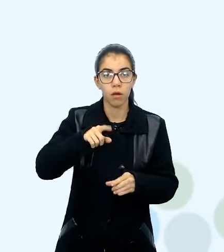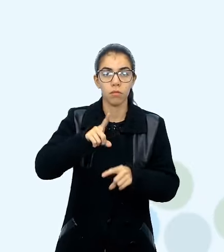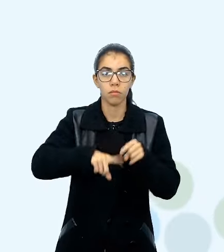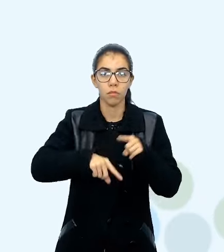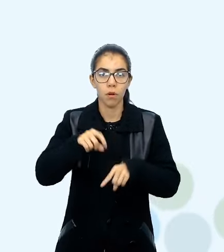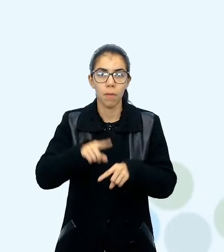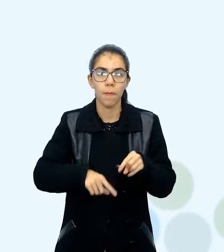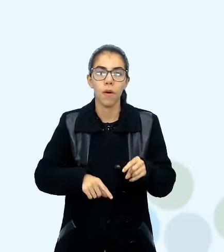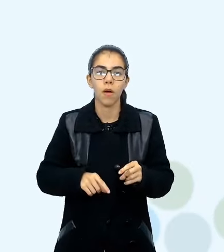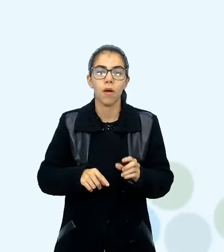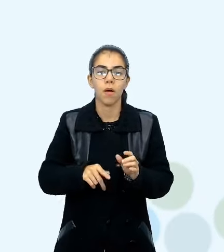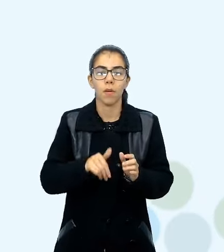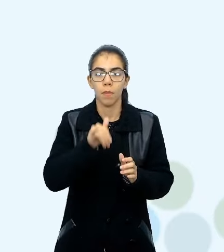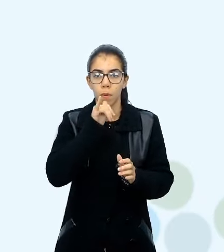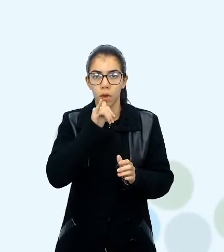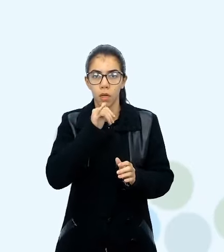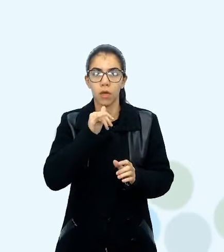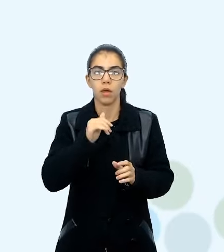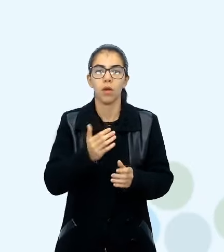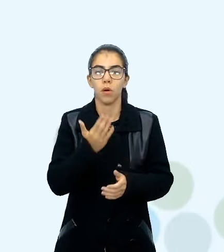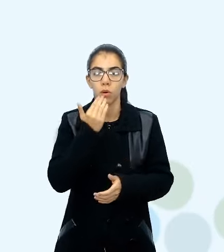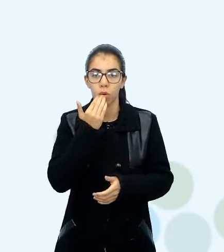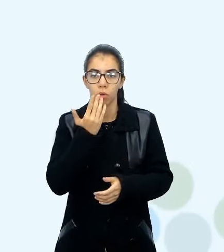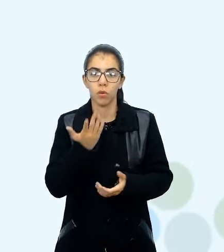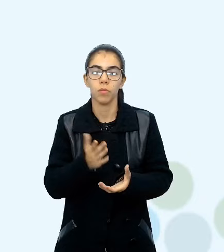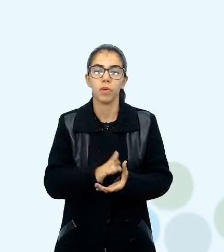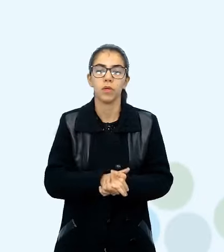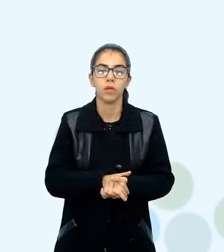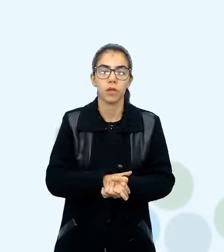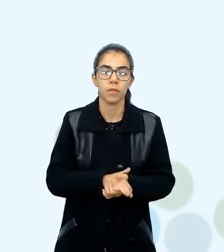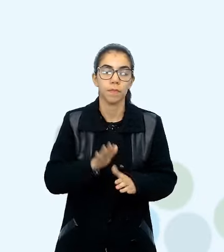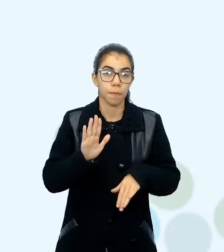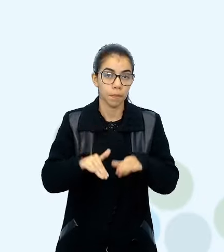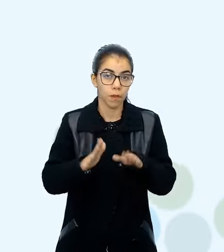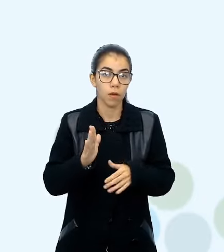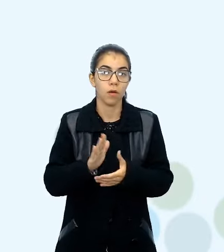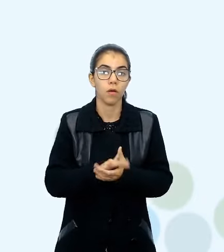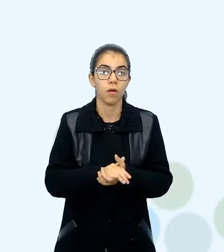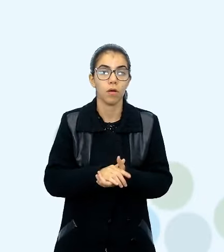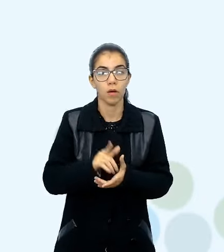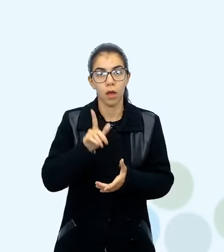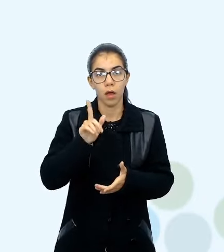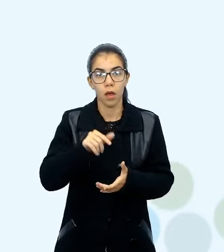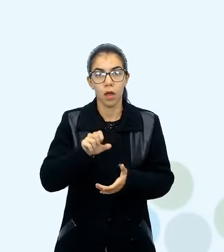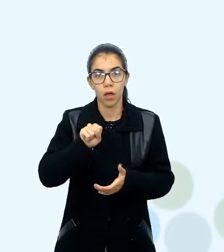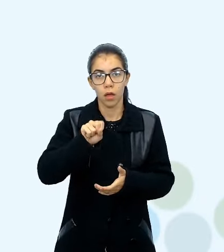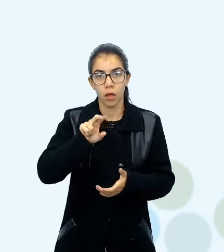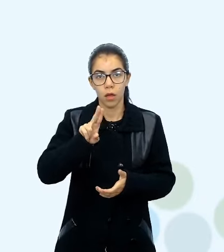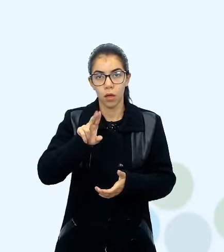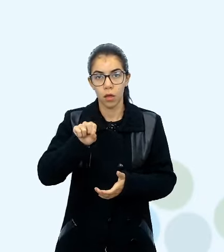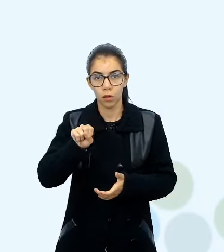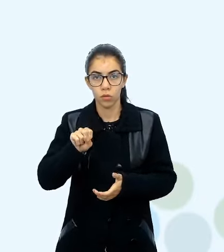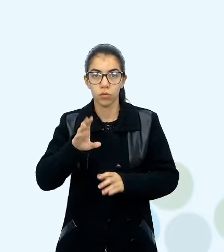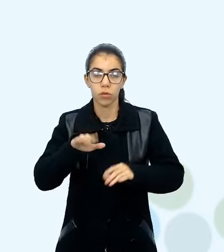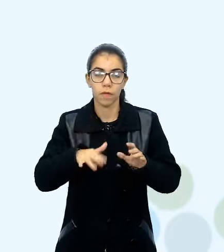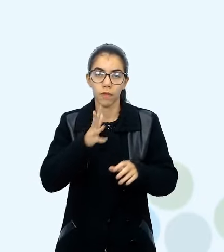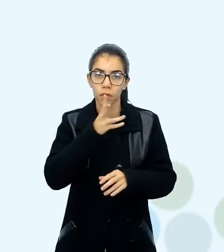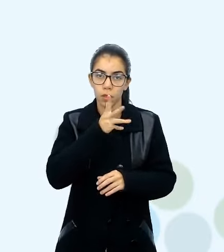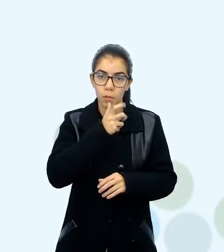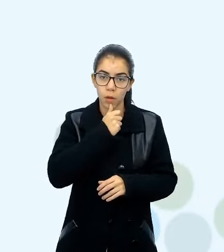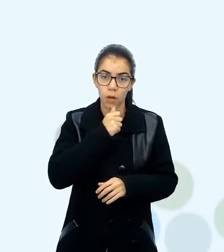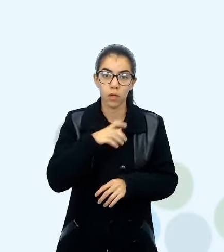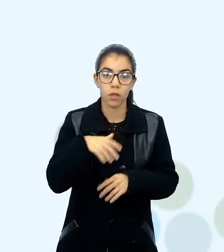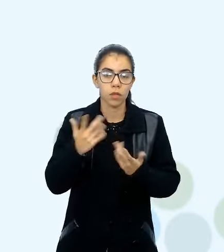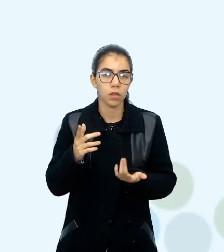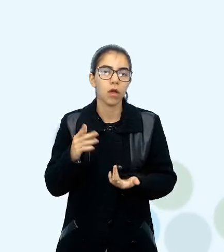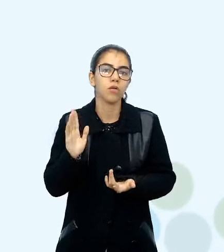específicos, como comida, porque passa muito tempo, né? Às vezes são crianças que vão ao SUS, né? Então demora. Então ela